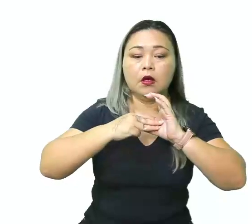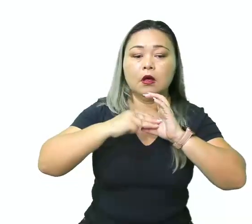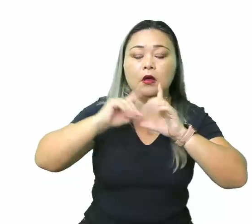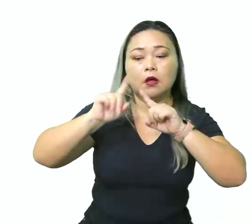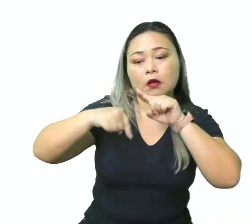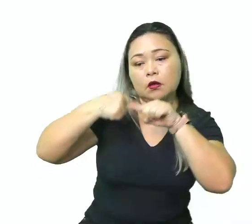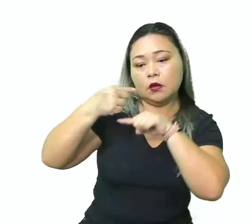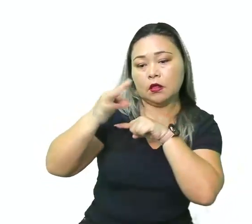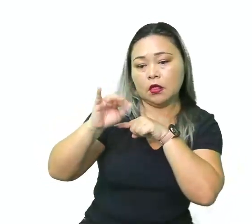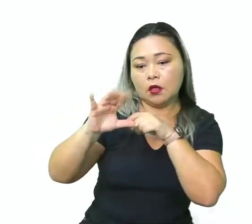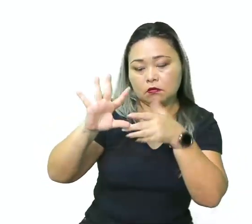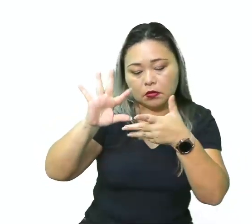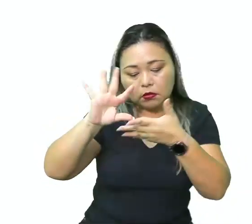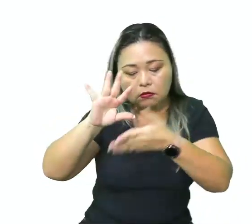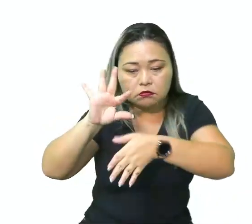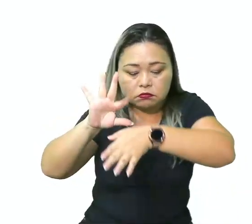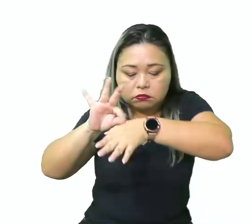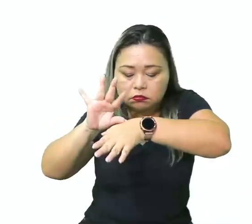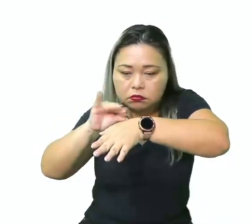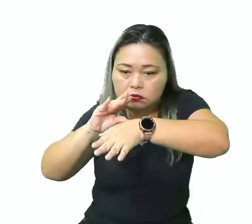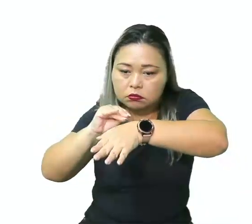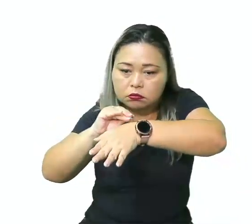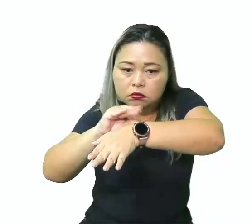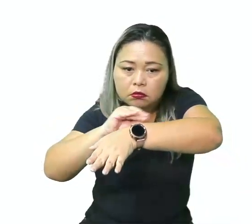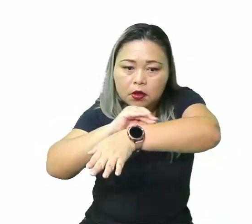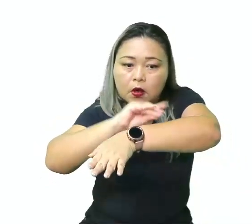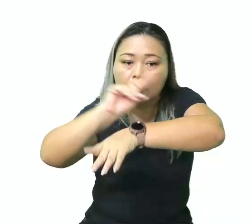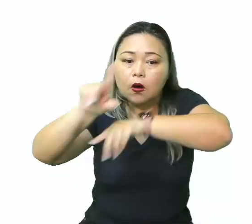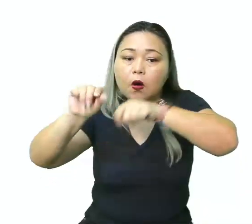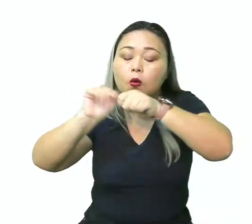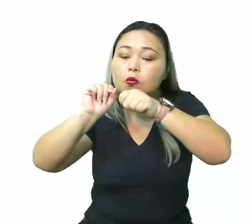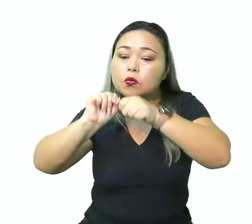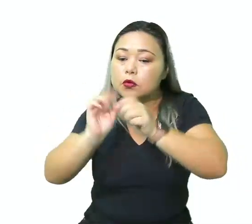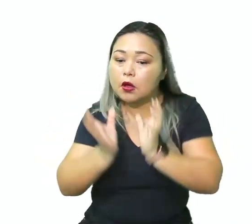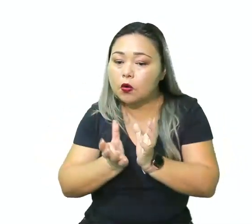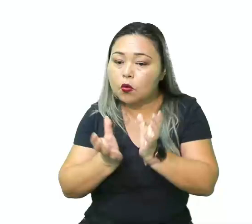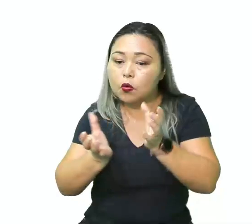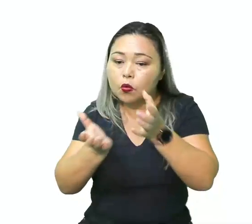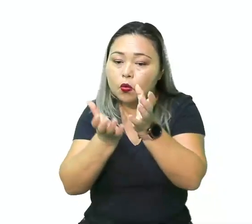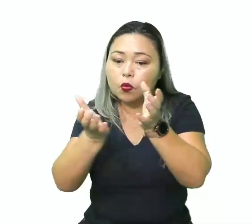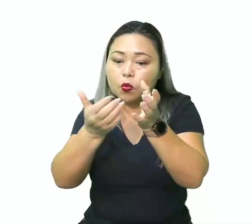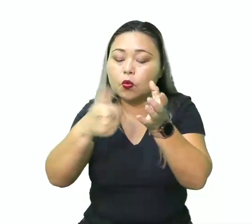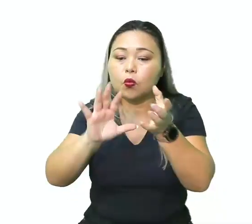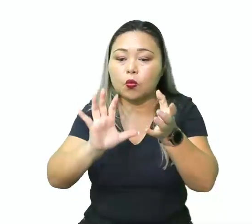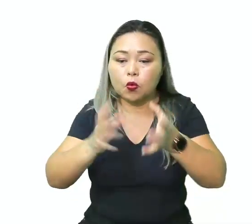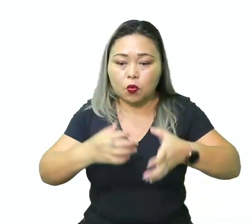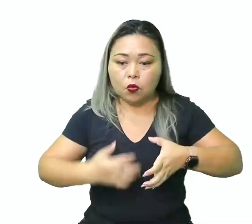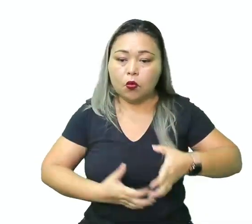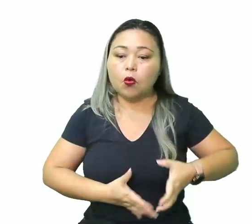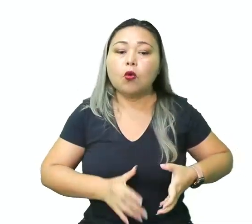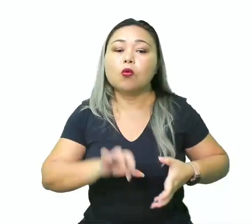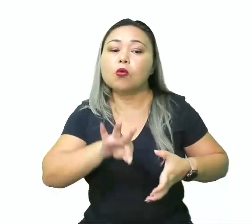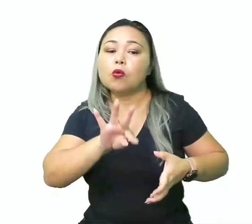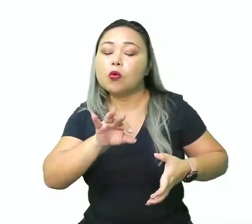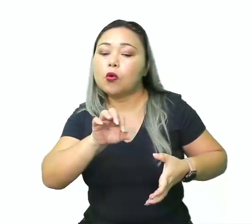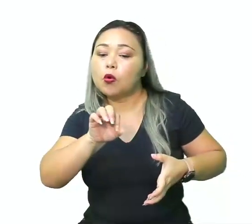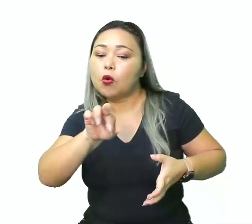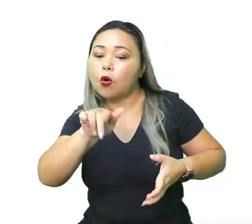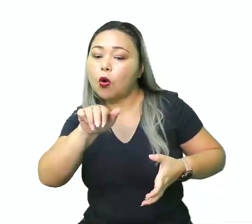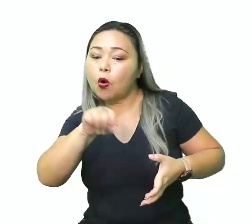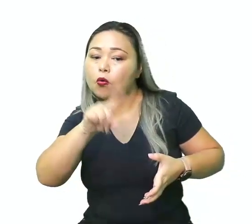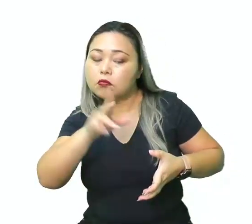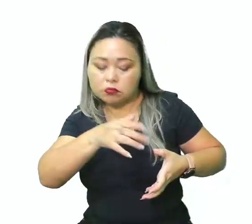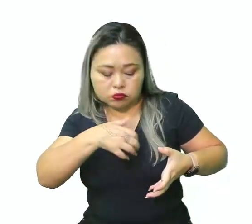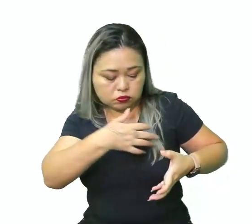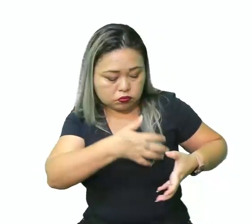né? Você tem o tecido e você tem o órgão. ali o estômago, né? Que vai compor,